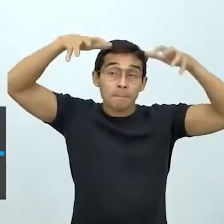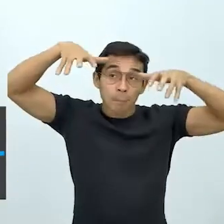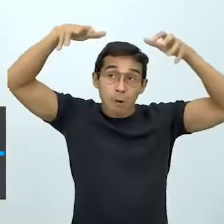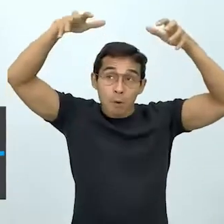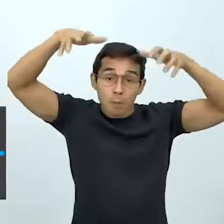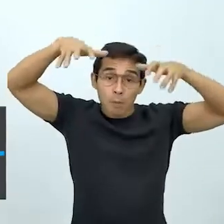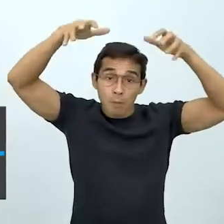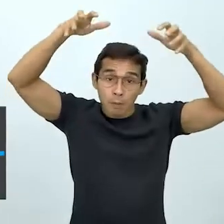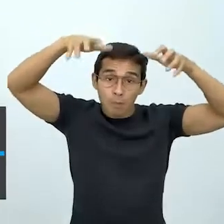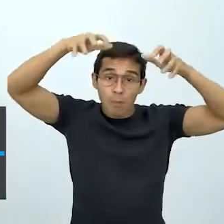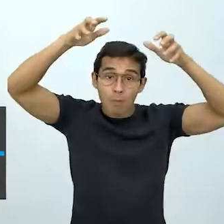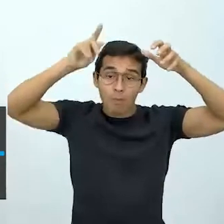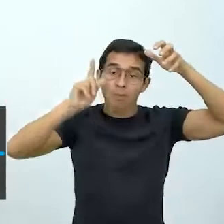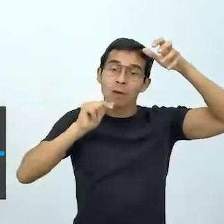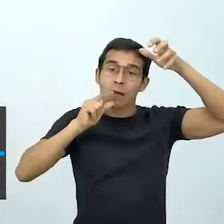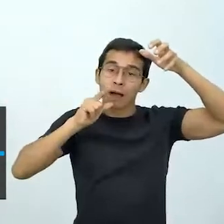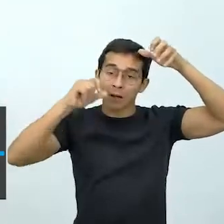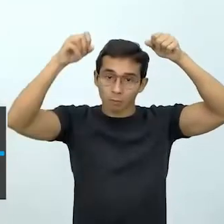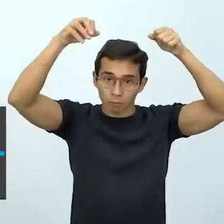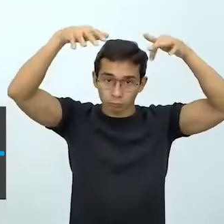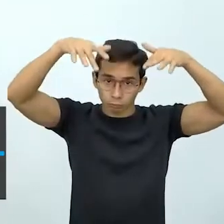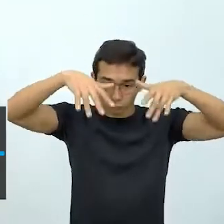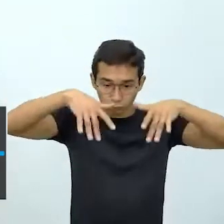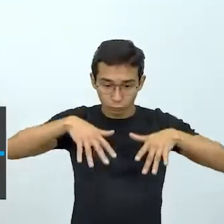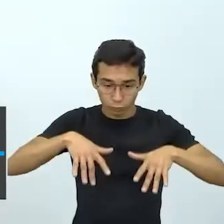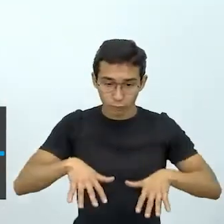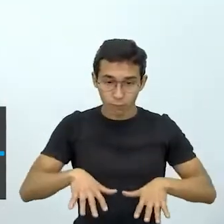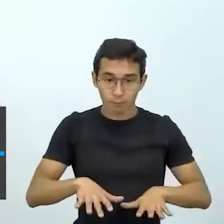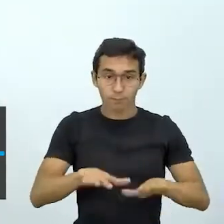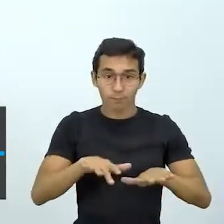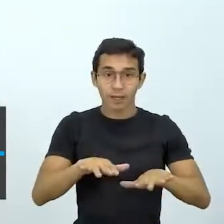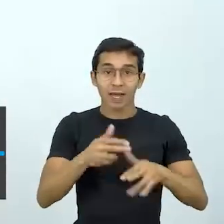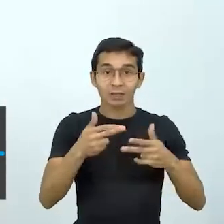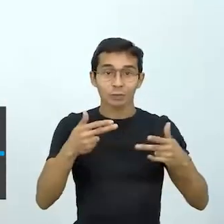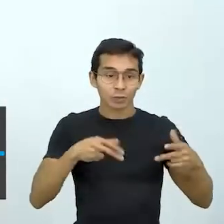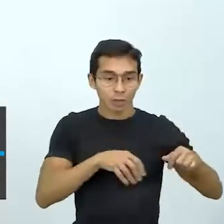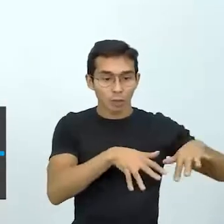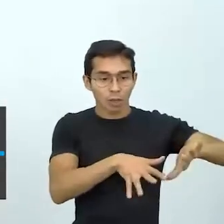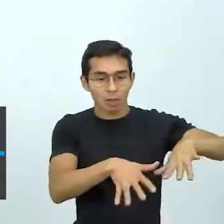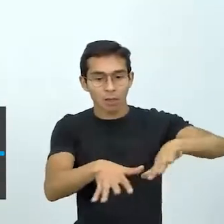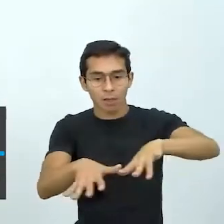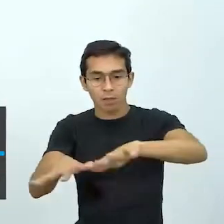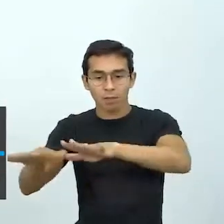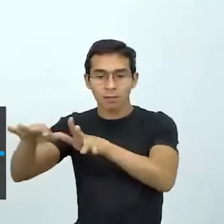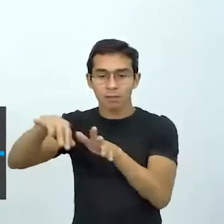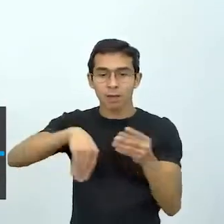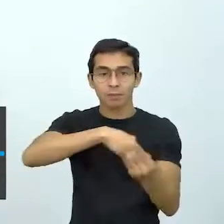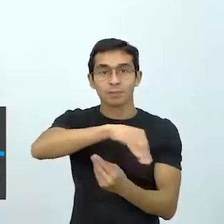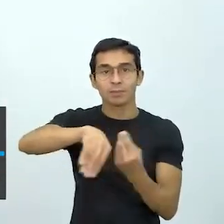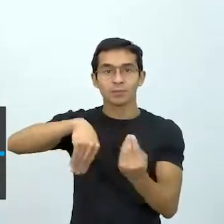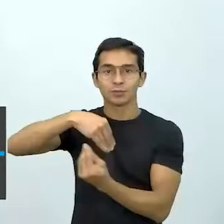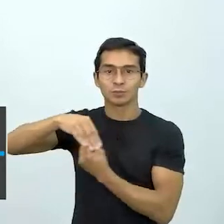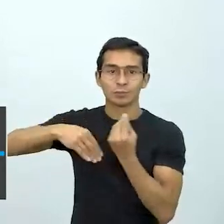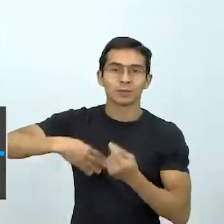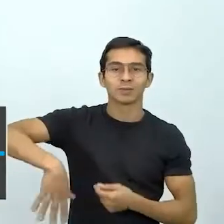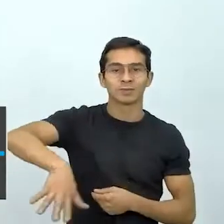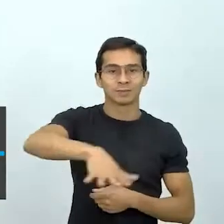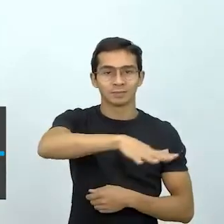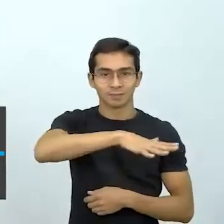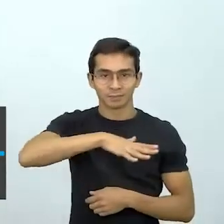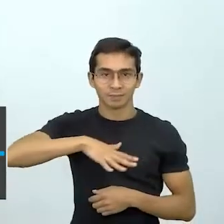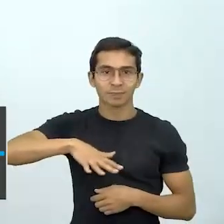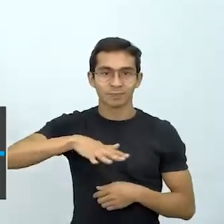né, essa água da chuva que vai conduzir para a natureza esses elementos que estão na forma de compostos ali nessas rochas. Ela